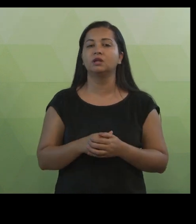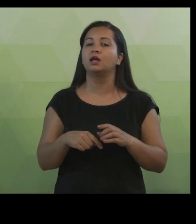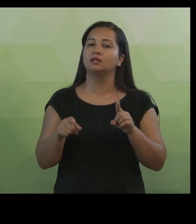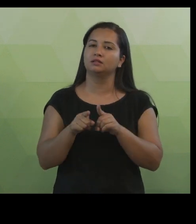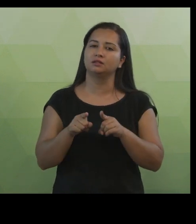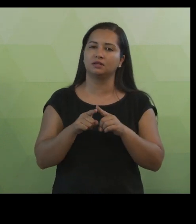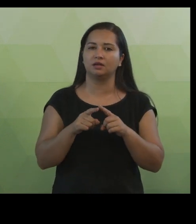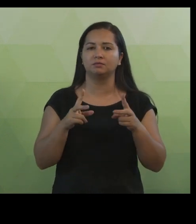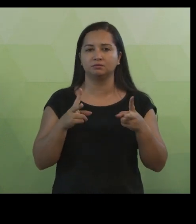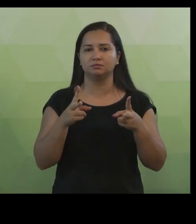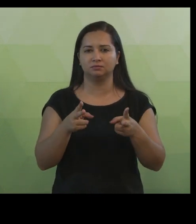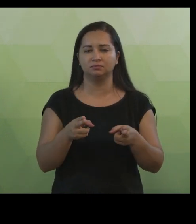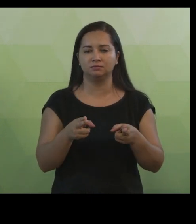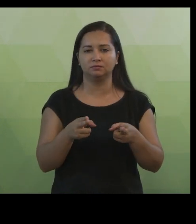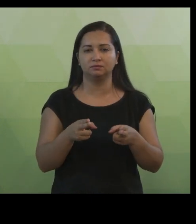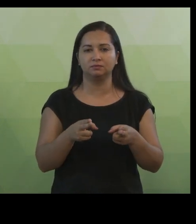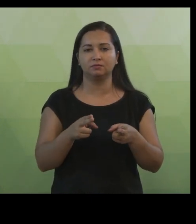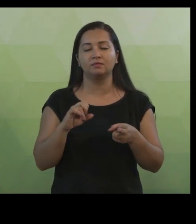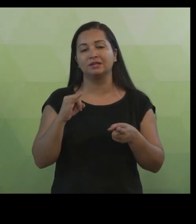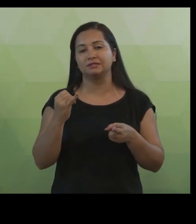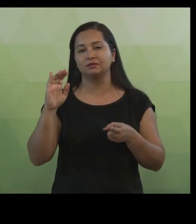utiliza